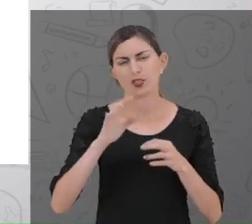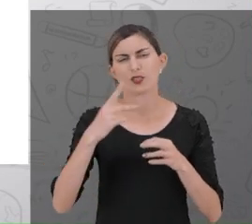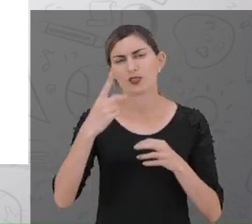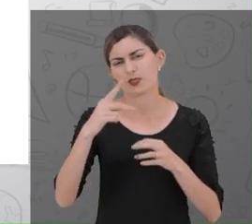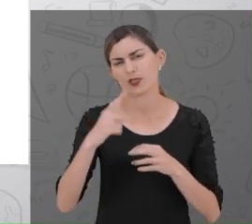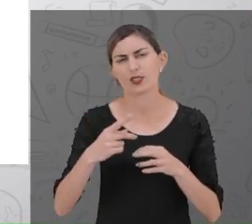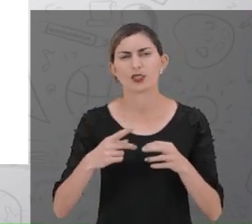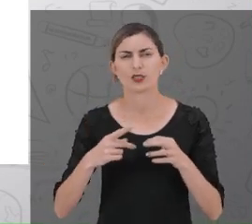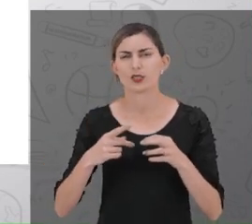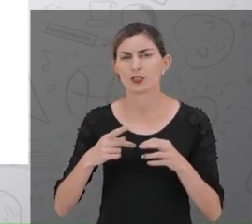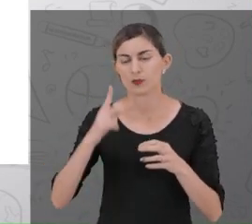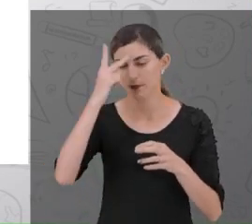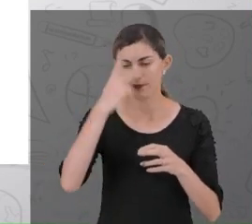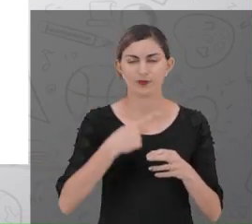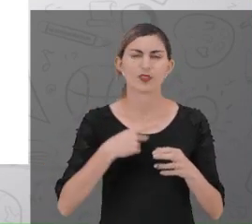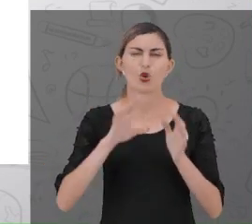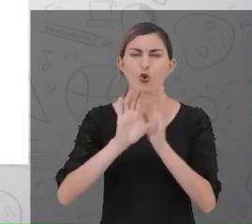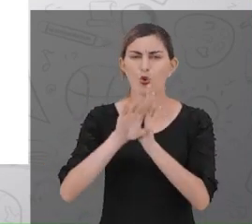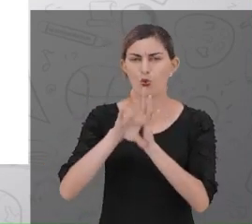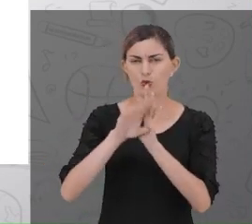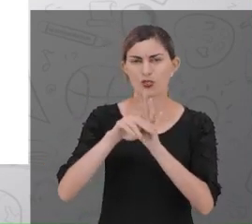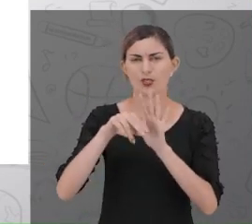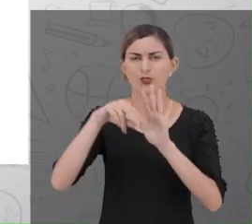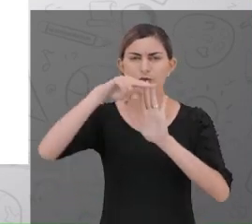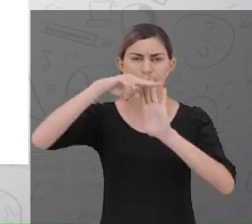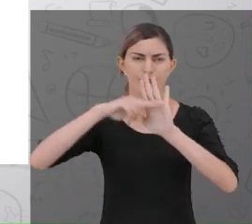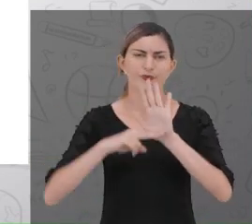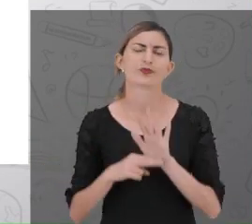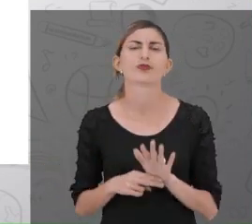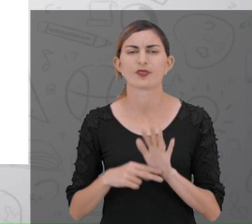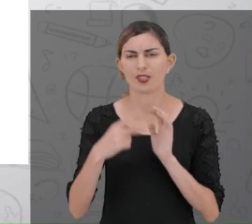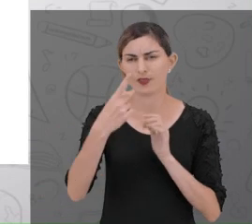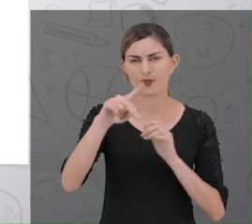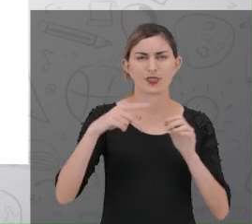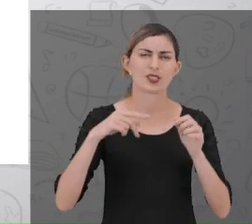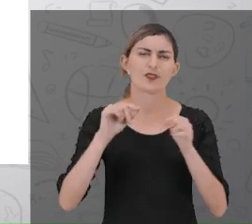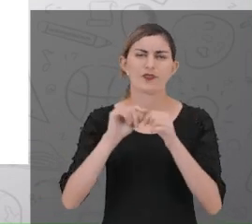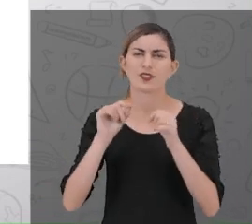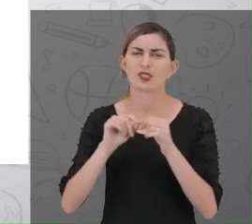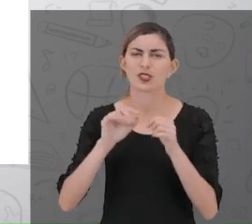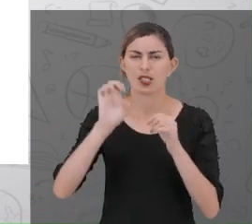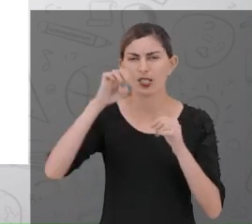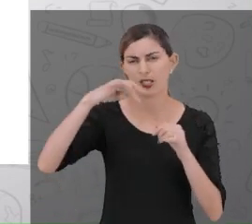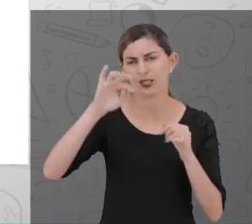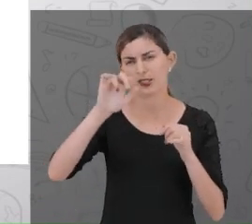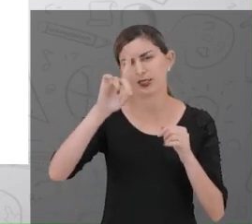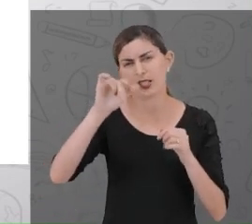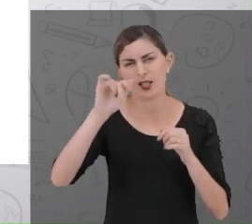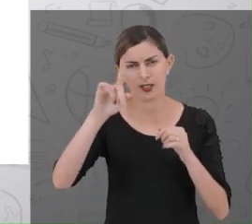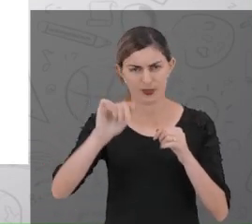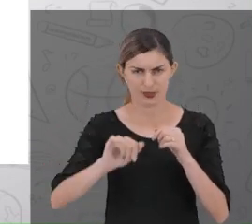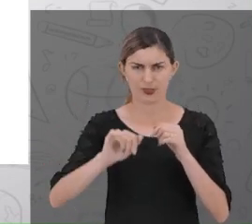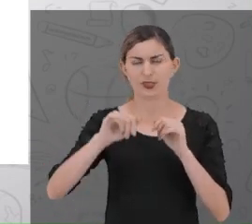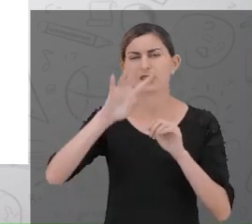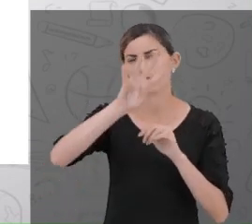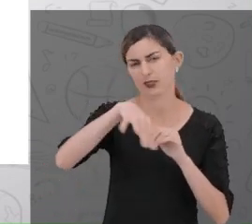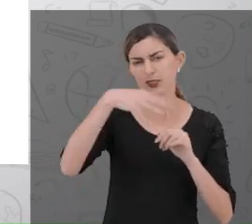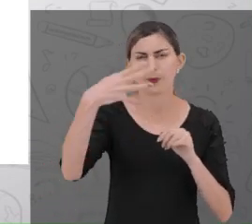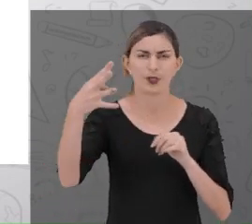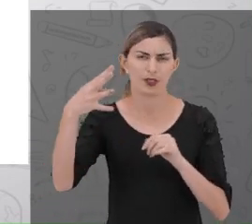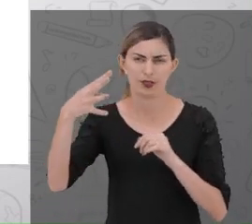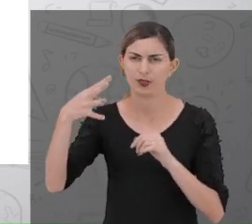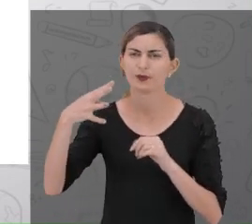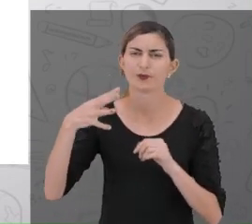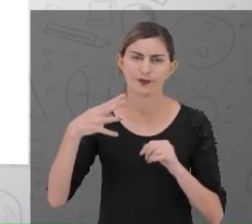no entanto, eles são independentes. O conceito de normalização é você pegar entidades que estão em